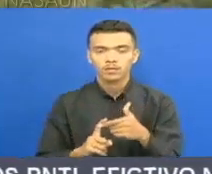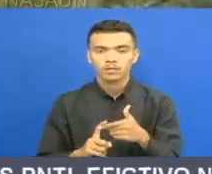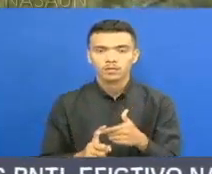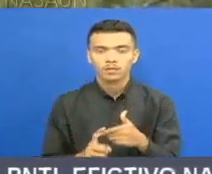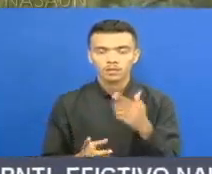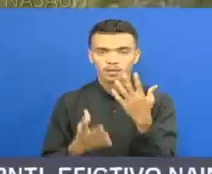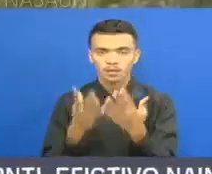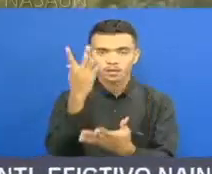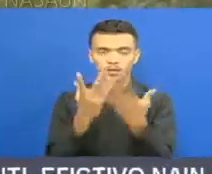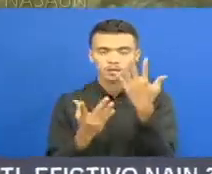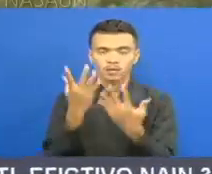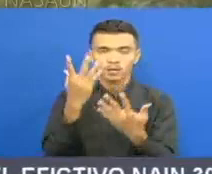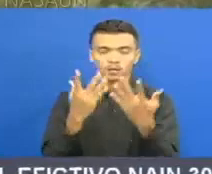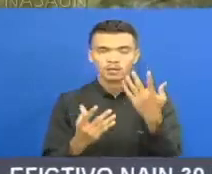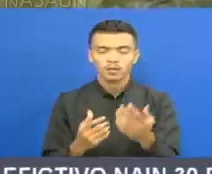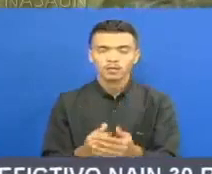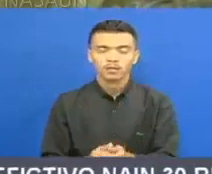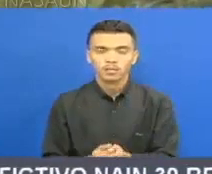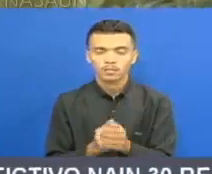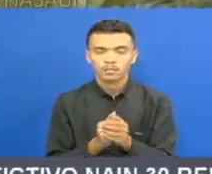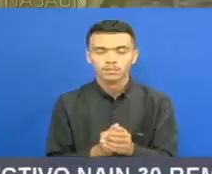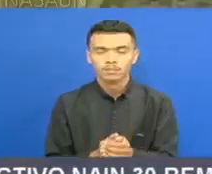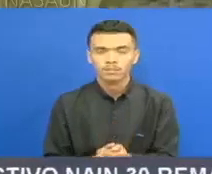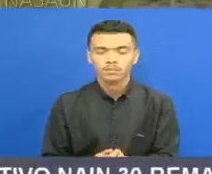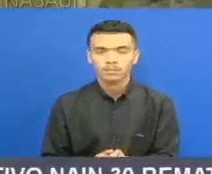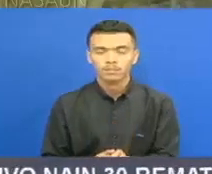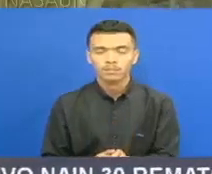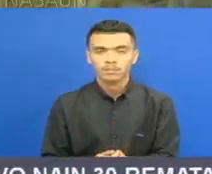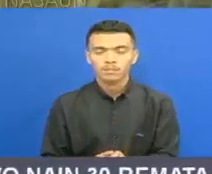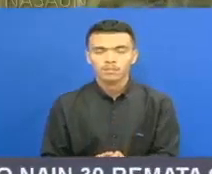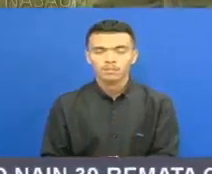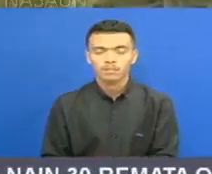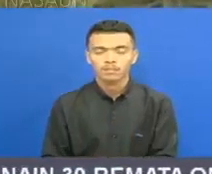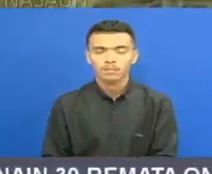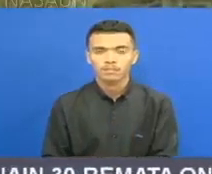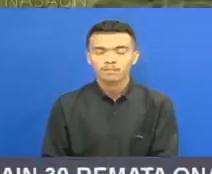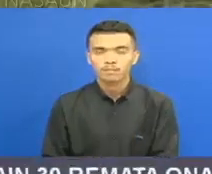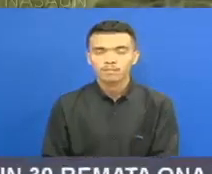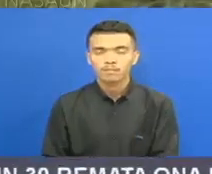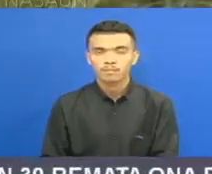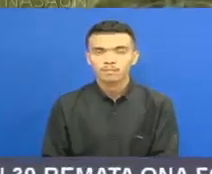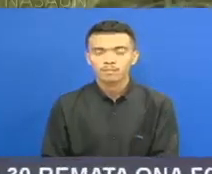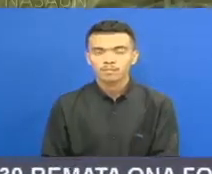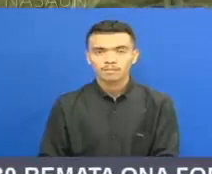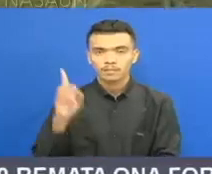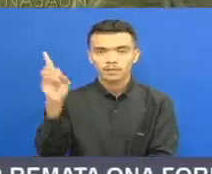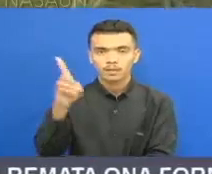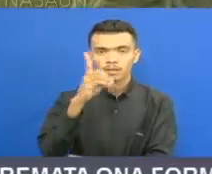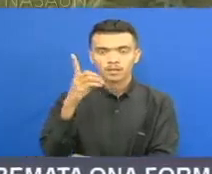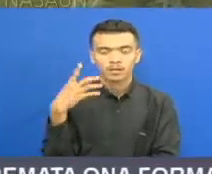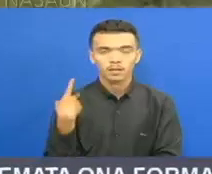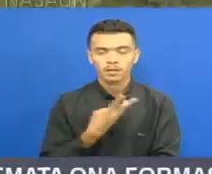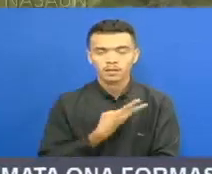aí uma clata. Depois era tarutu. Tu me hirak na crocote hotu. Nei be. Da der sana mareba